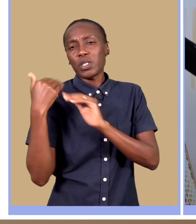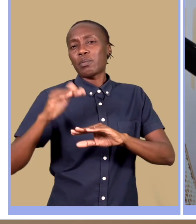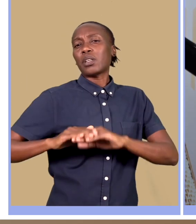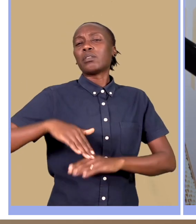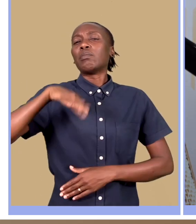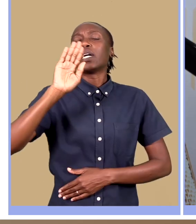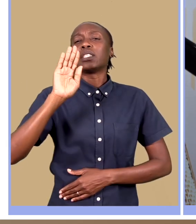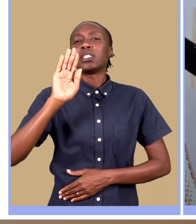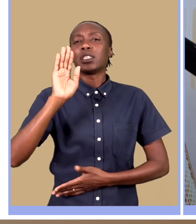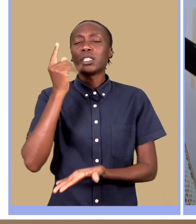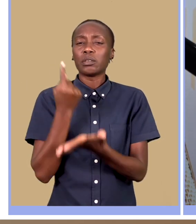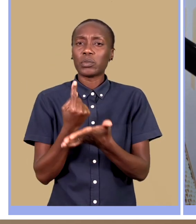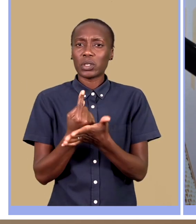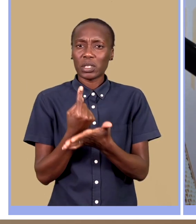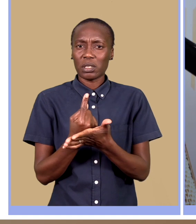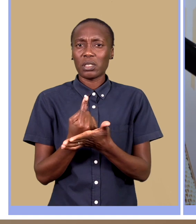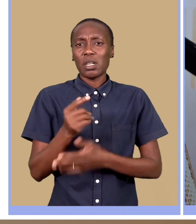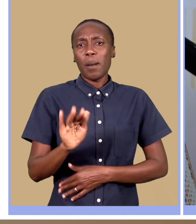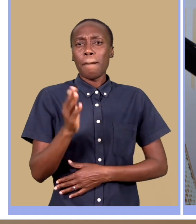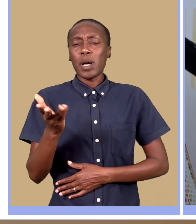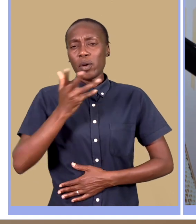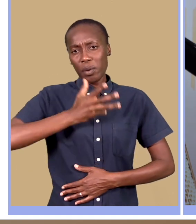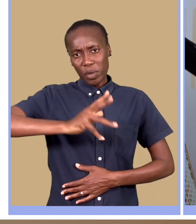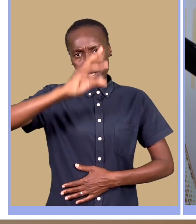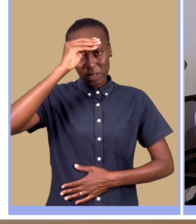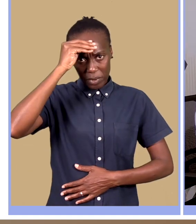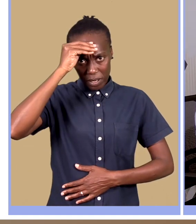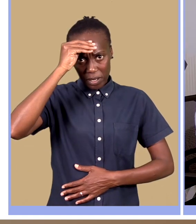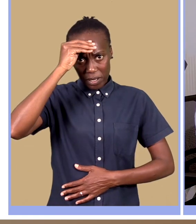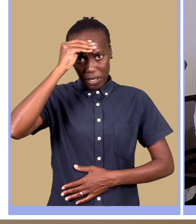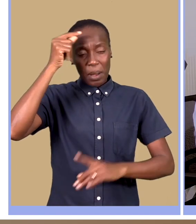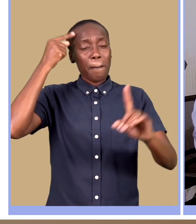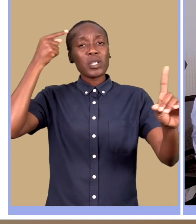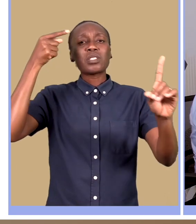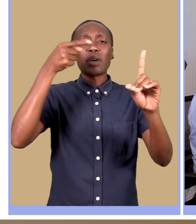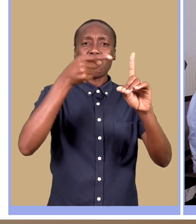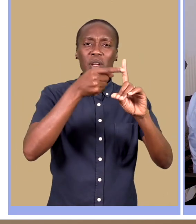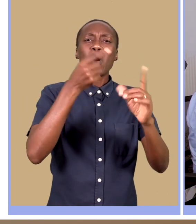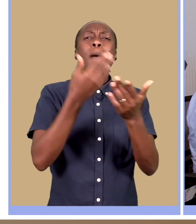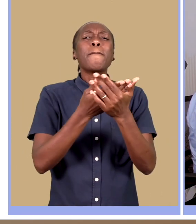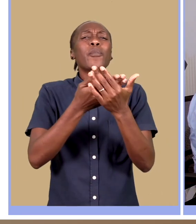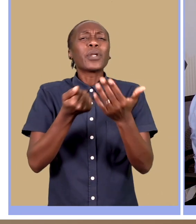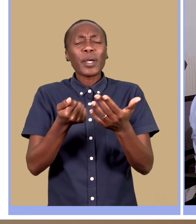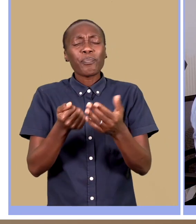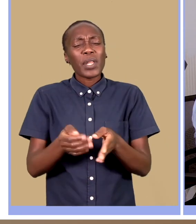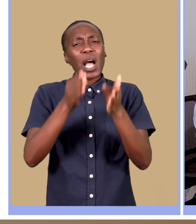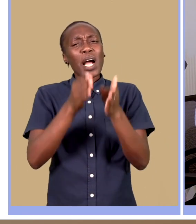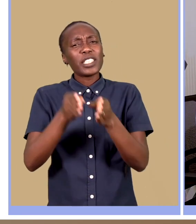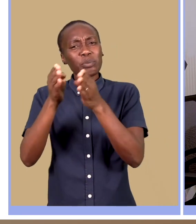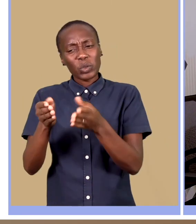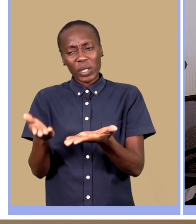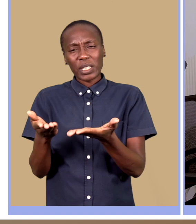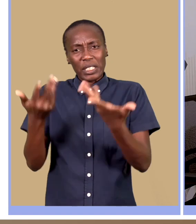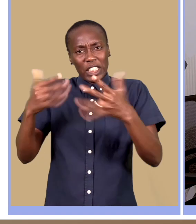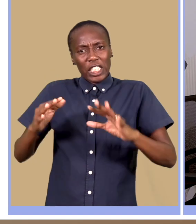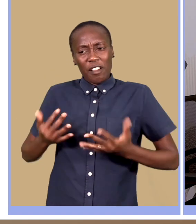relevante, principalmente para, primeiro, perceber quais são as razões que fazem com que uma